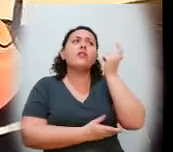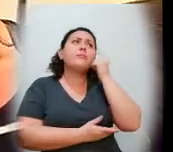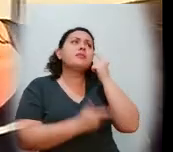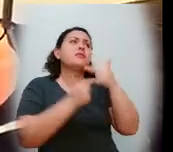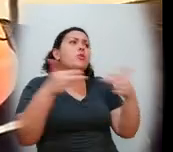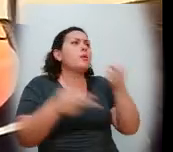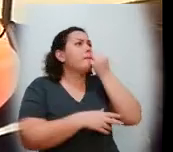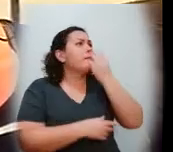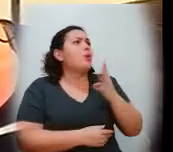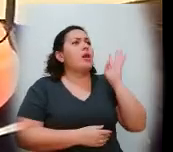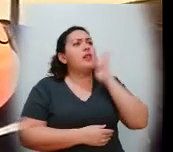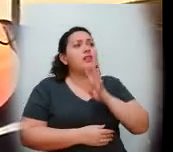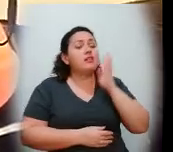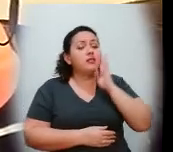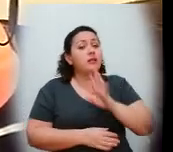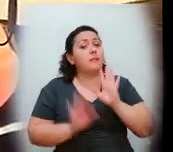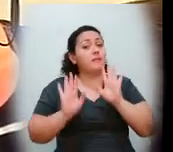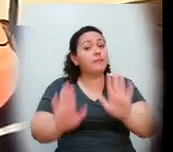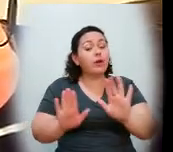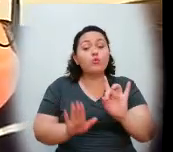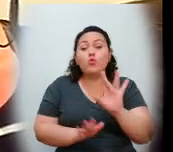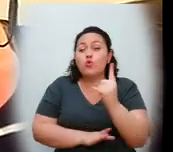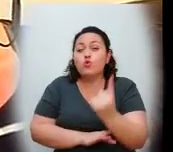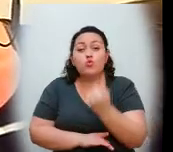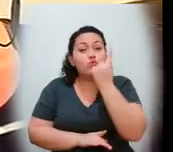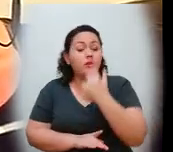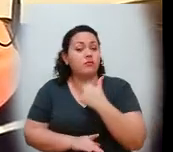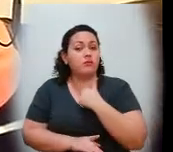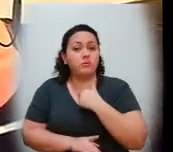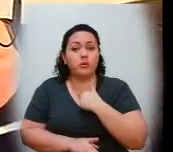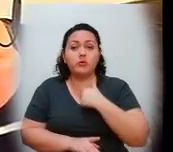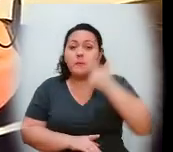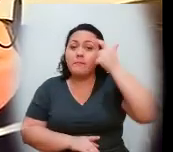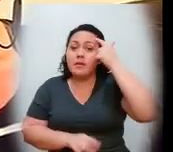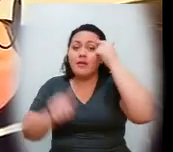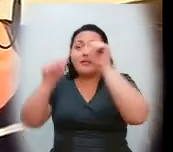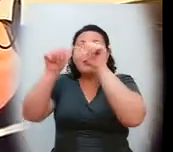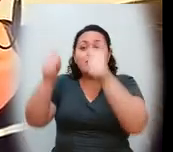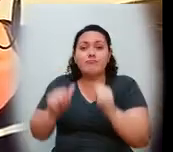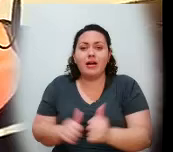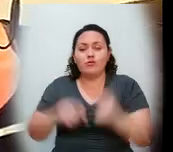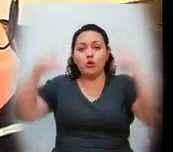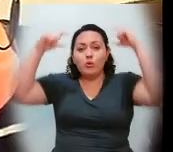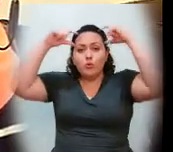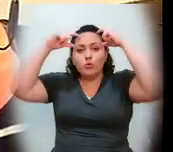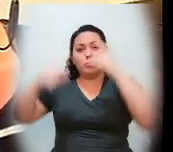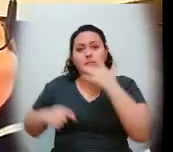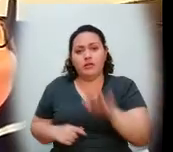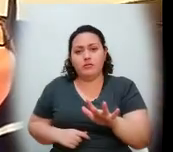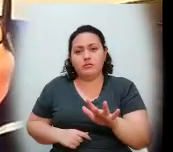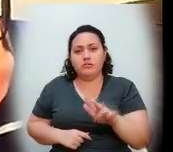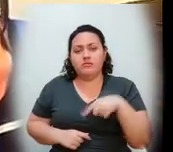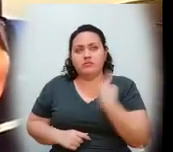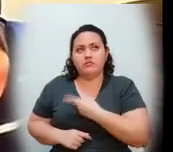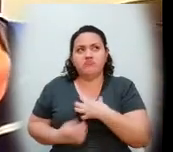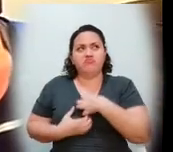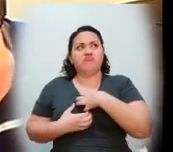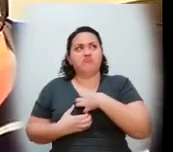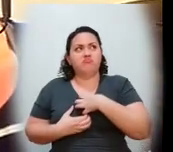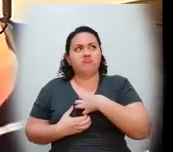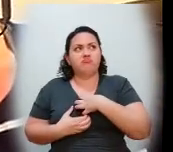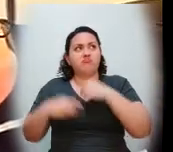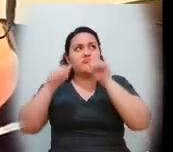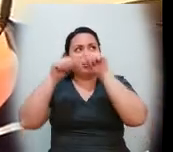boas, né? Coisas legais e não. A única coisa que você não pode fazer é pensar no urso branco. Qual é a primeira coisa que a